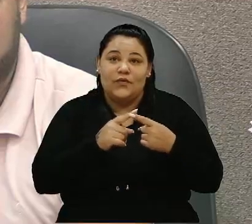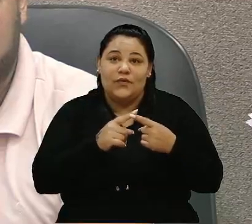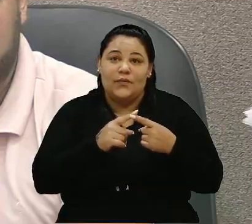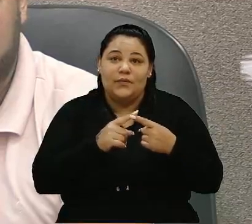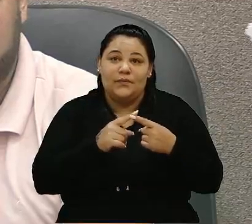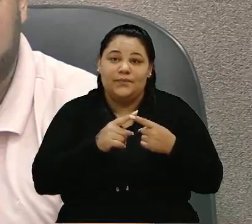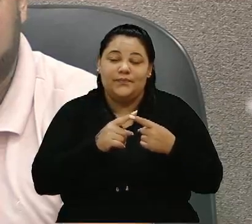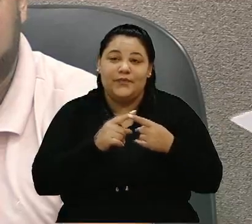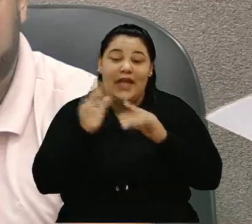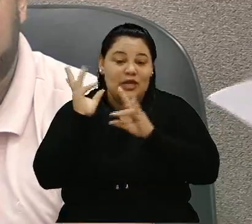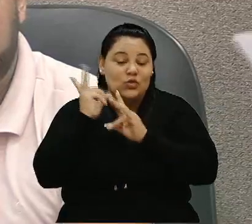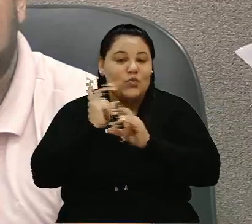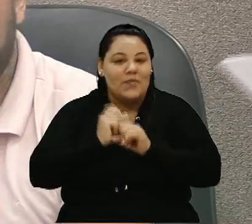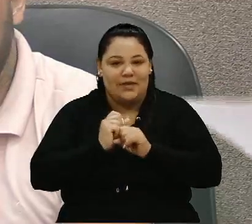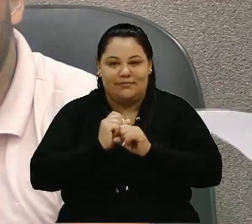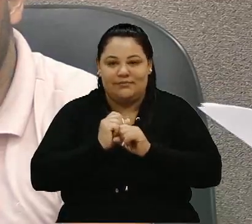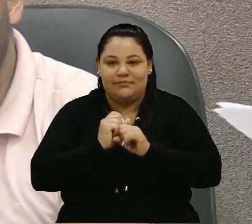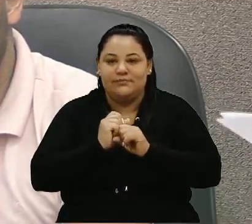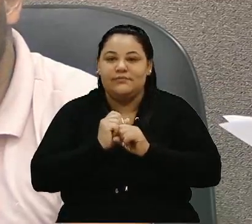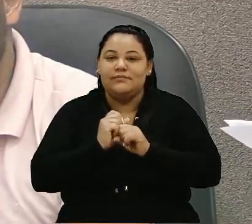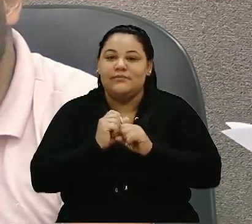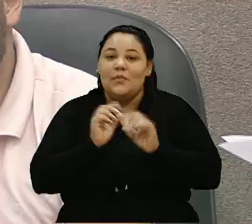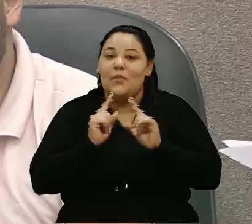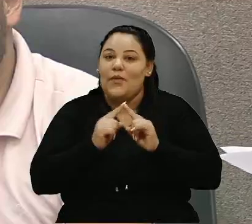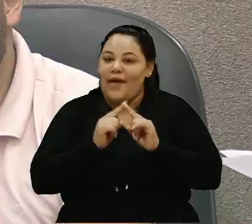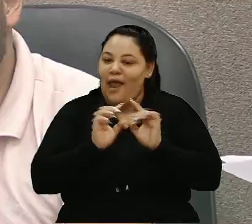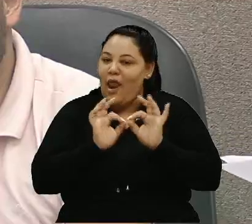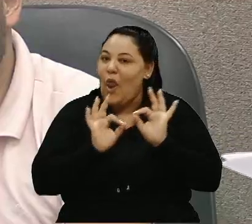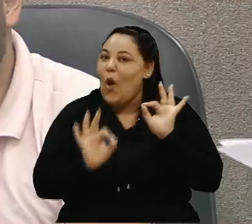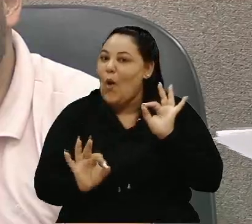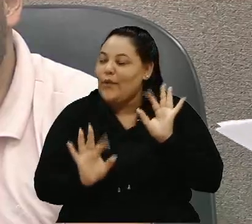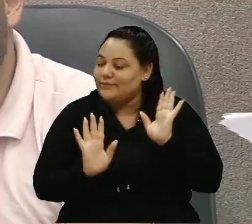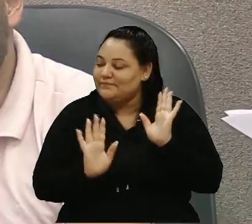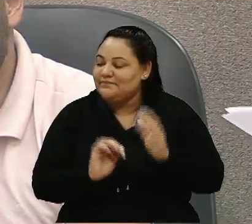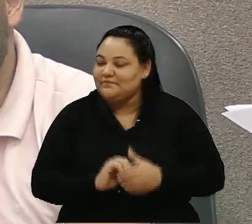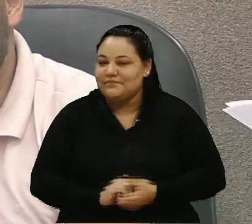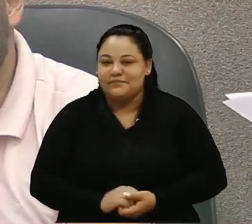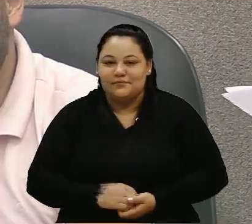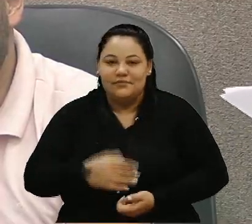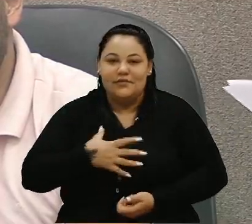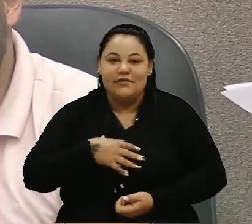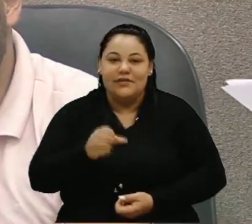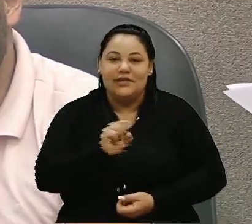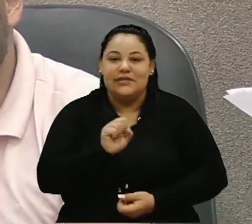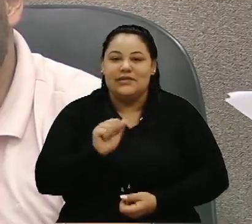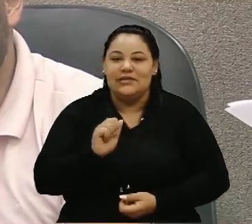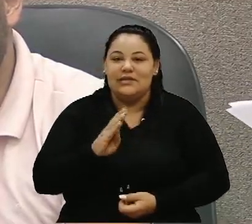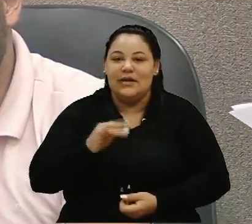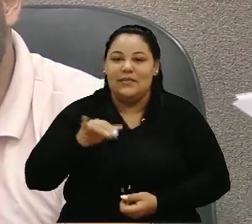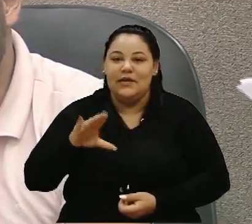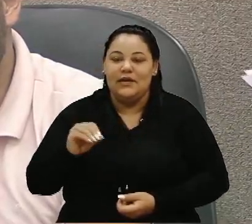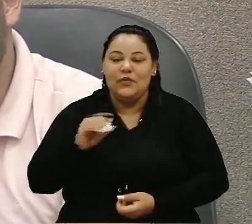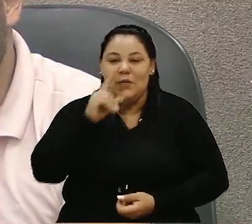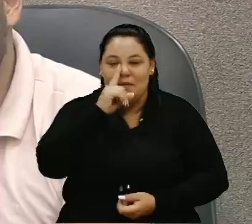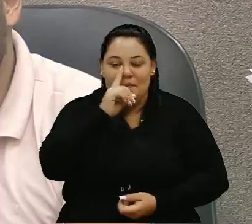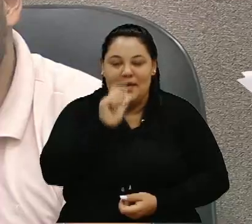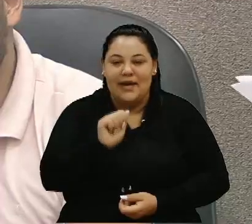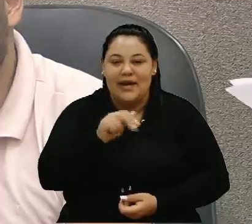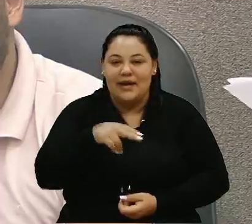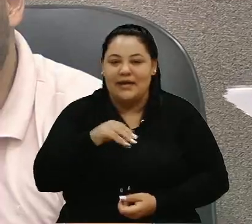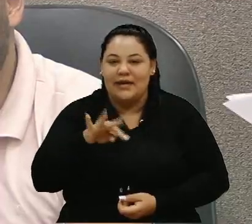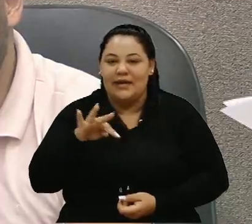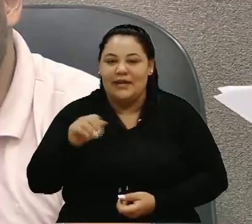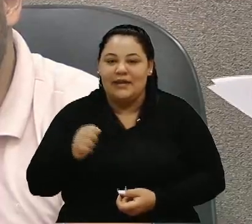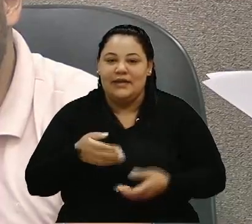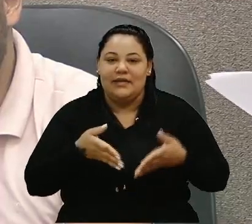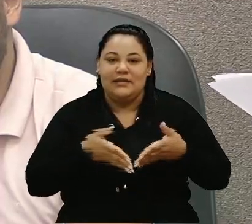conheça a pessoa em que nós estamos homenageando nesse momento. Filha de Sabino Ferrigo, de Anita Vizentim, nasceu em Otávio